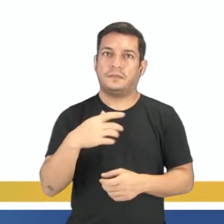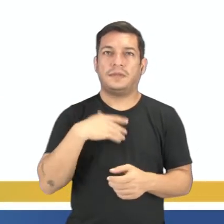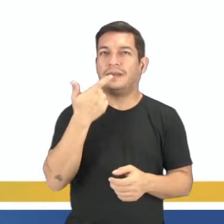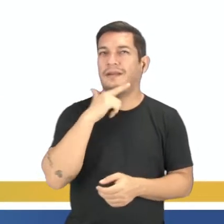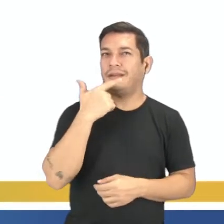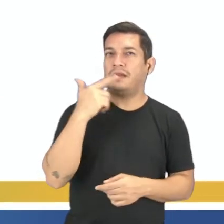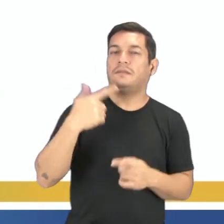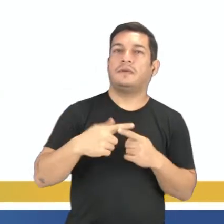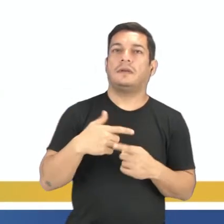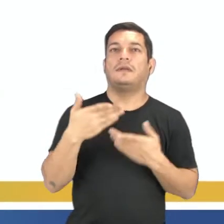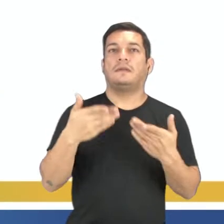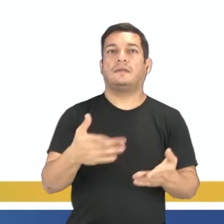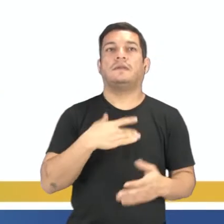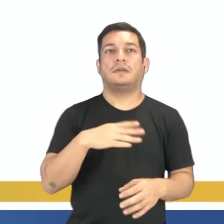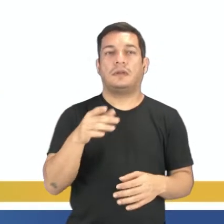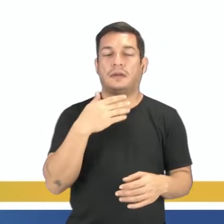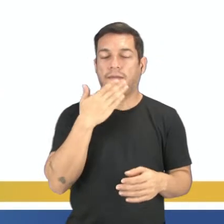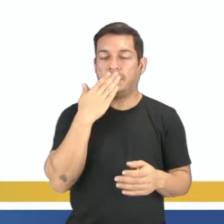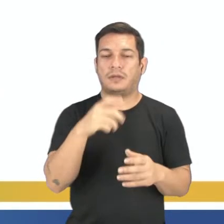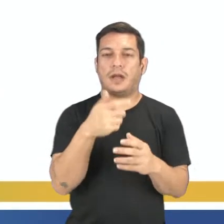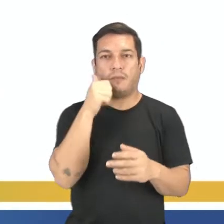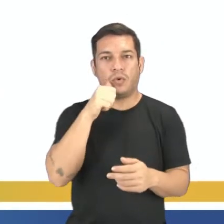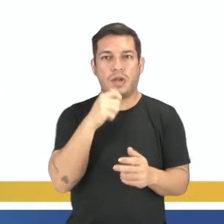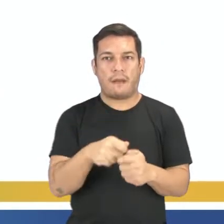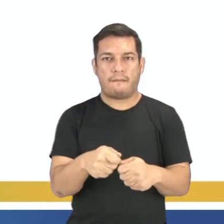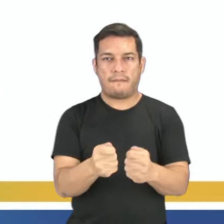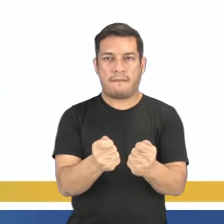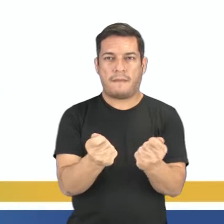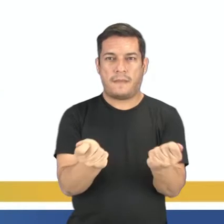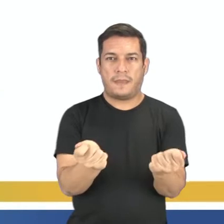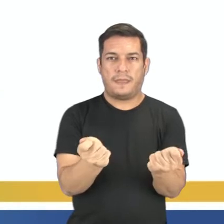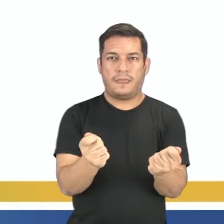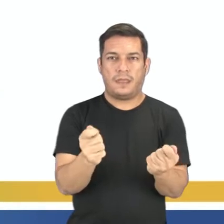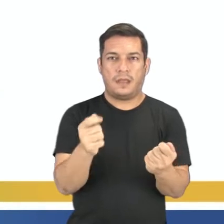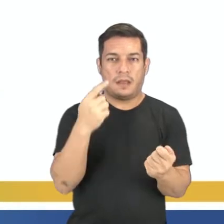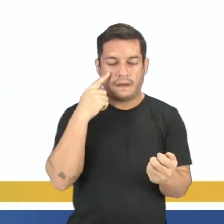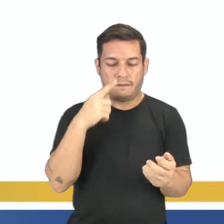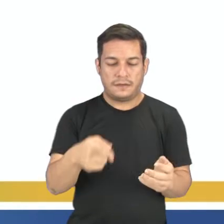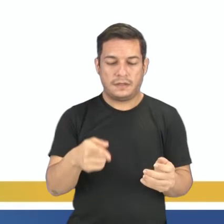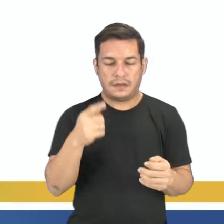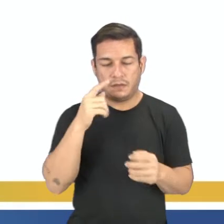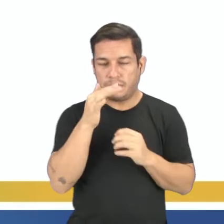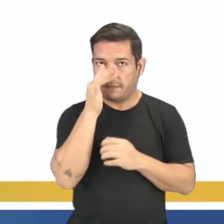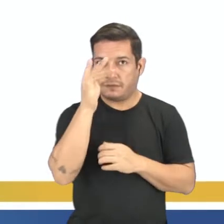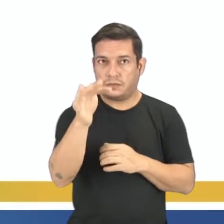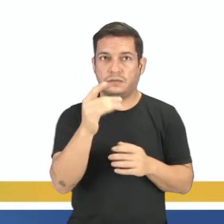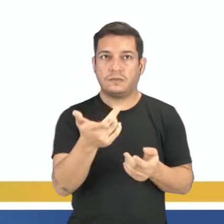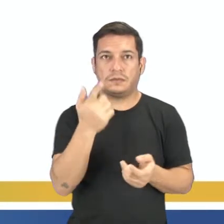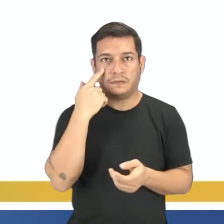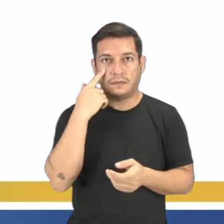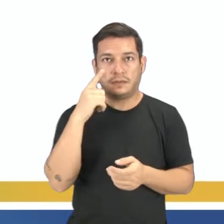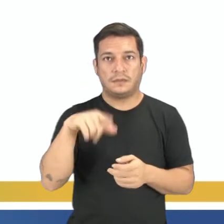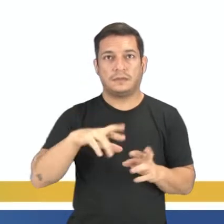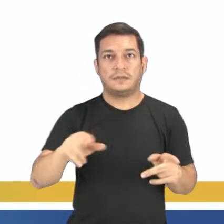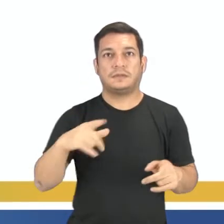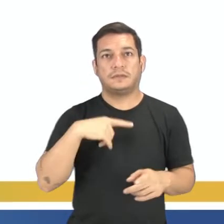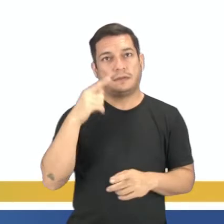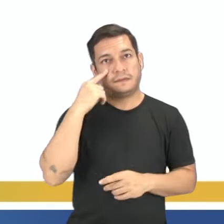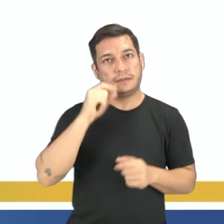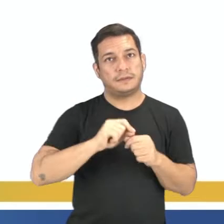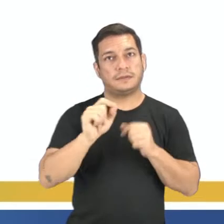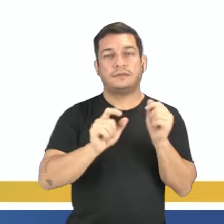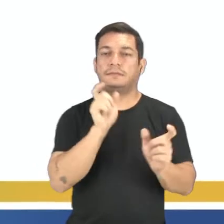na véspera consultar uma cartomante. A diferença é que o fazia por outras palavras. Então aqui nós temos o quê? Uma